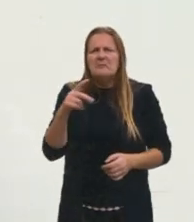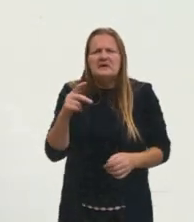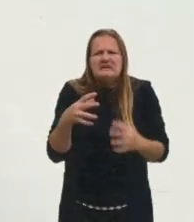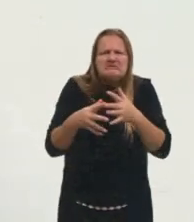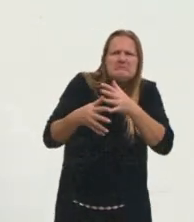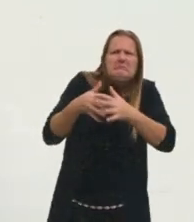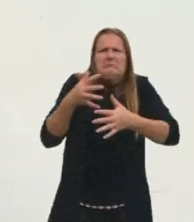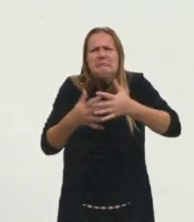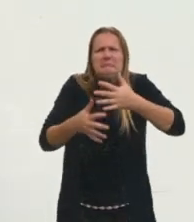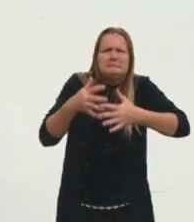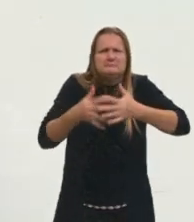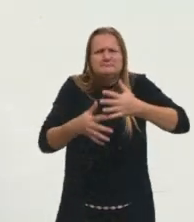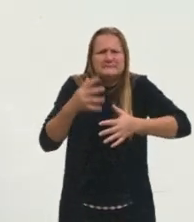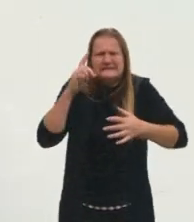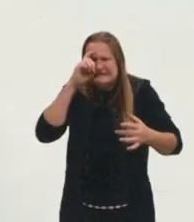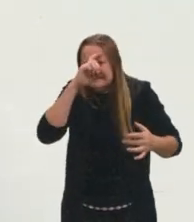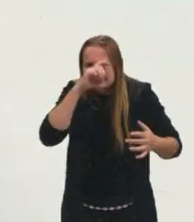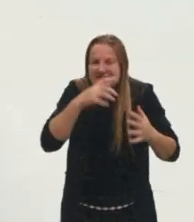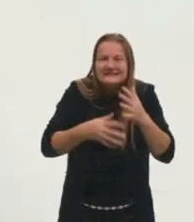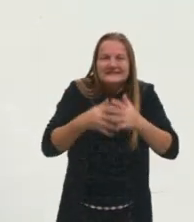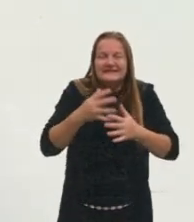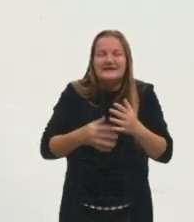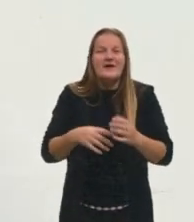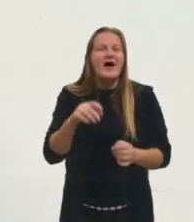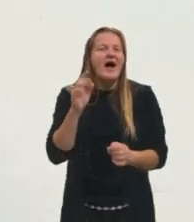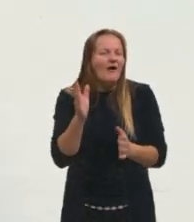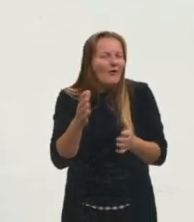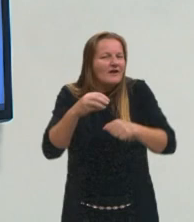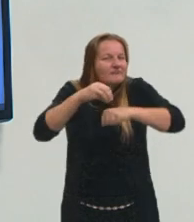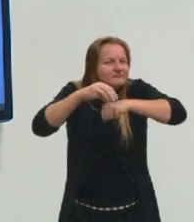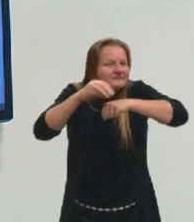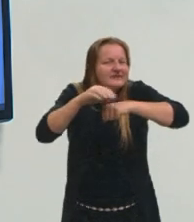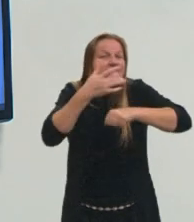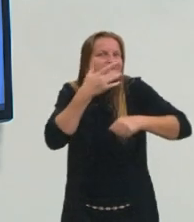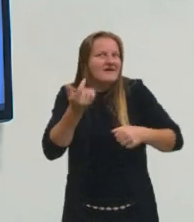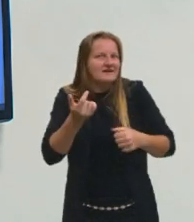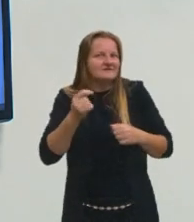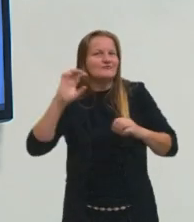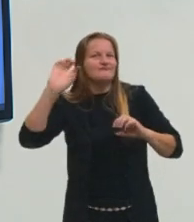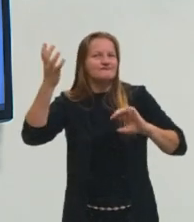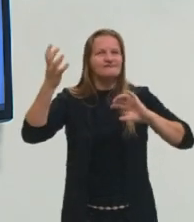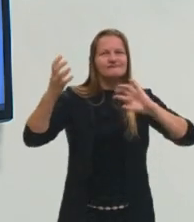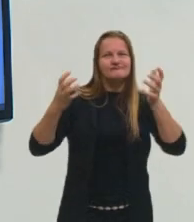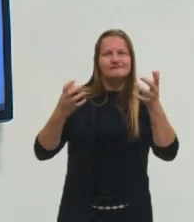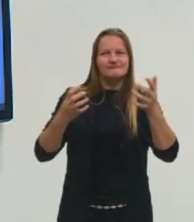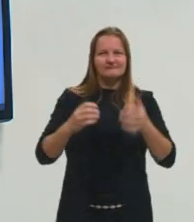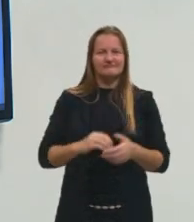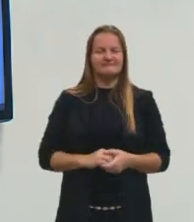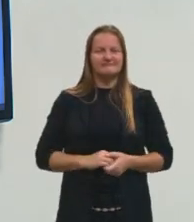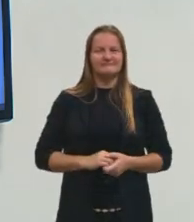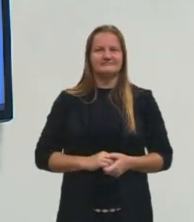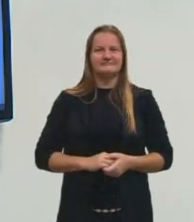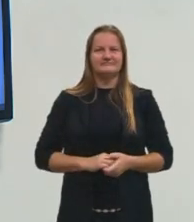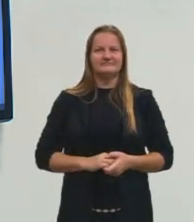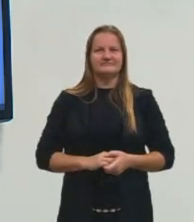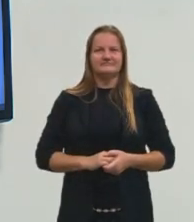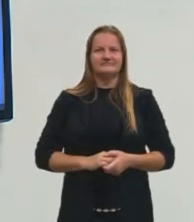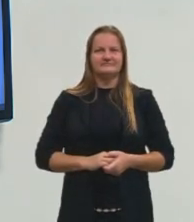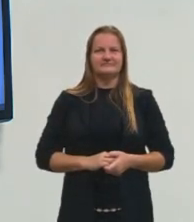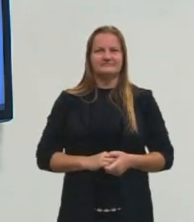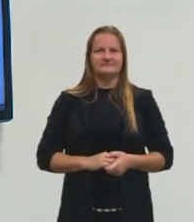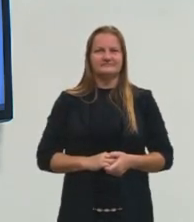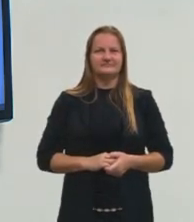tão complicado né então passo a passo a gente vai vir um jeito e muito mais fácil de resolver Ah